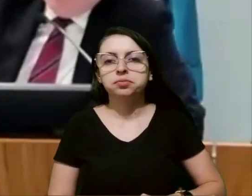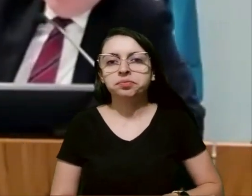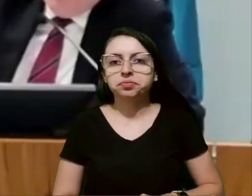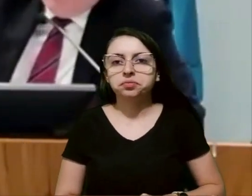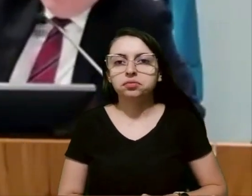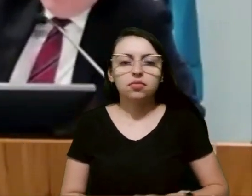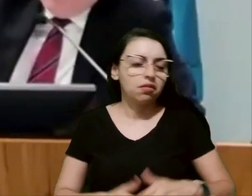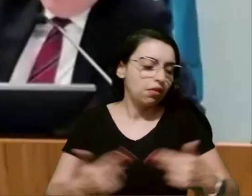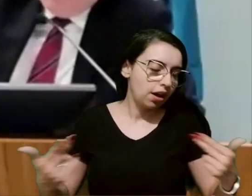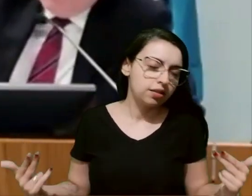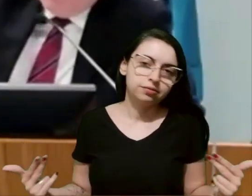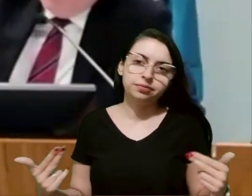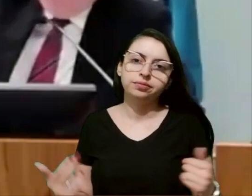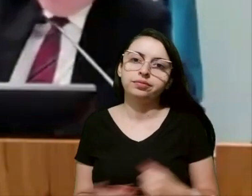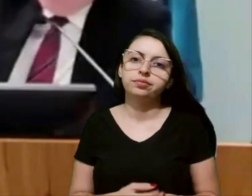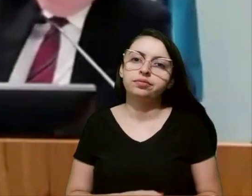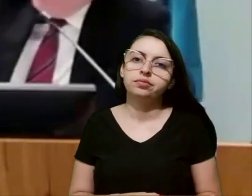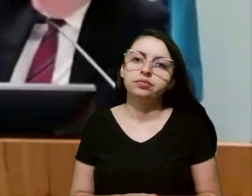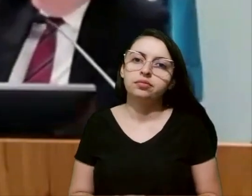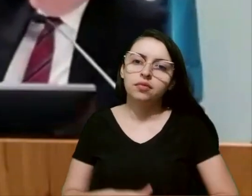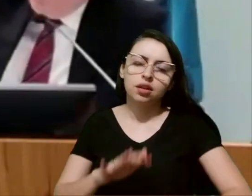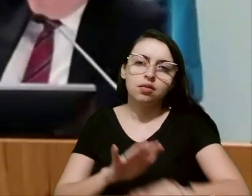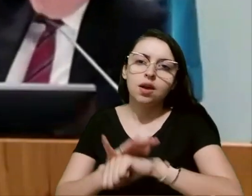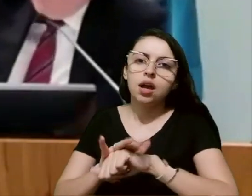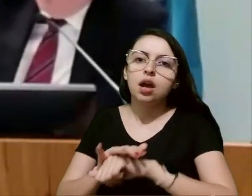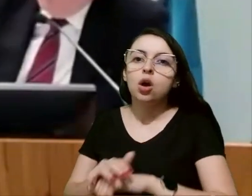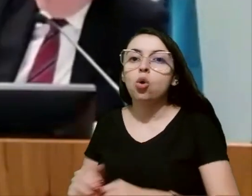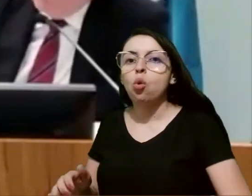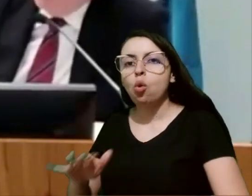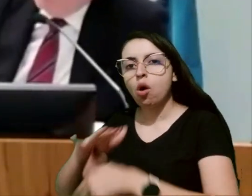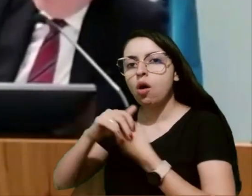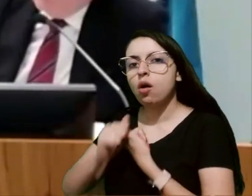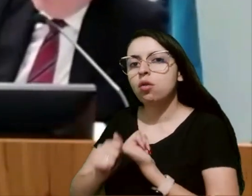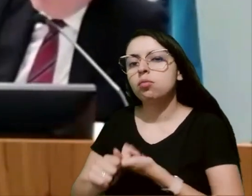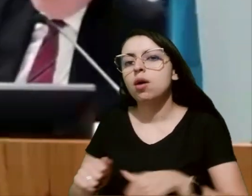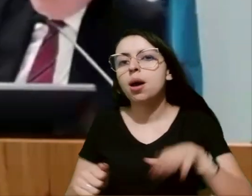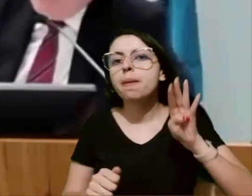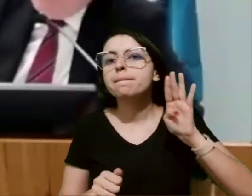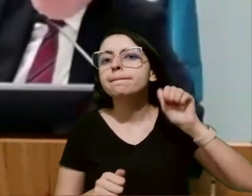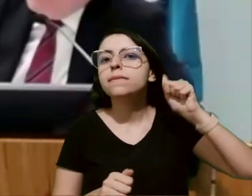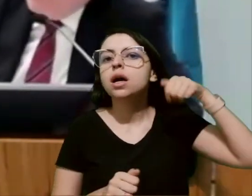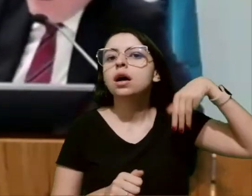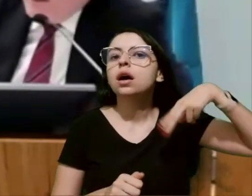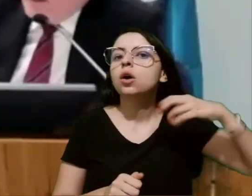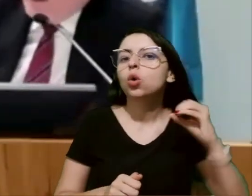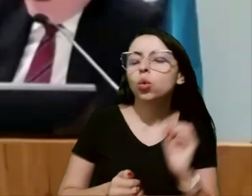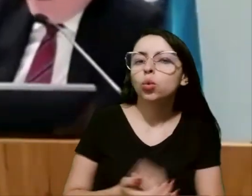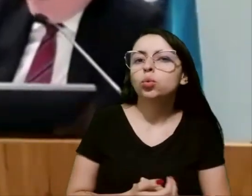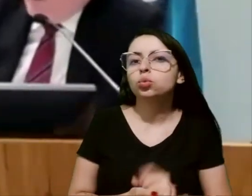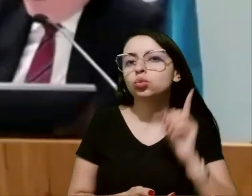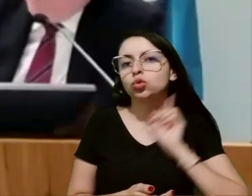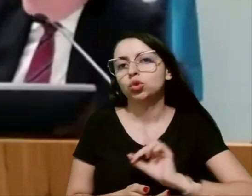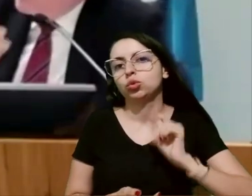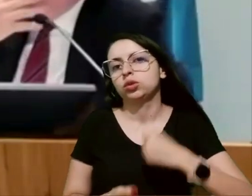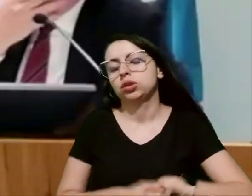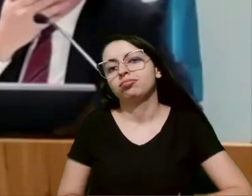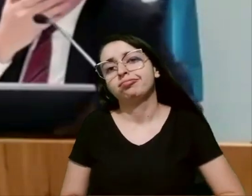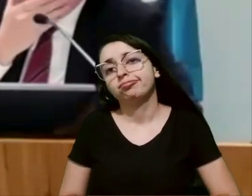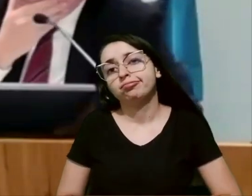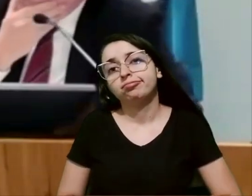enfim, uma organização criminosa voltada a roubo a banco. Então, não roubo a